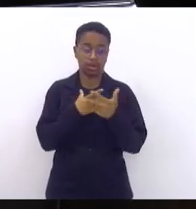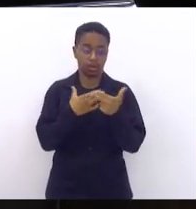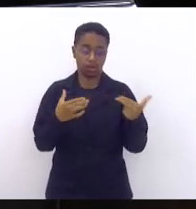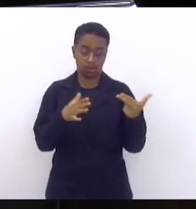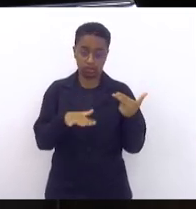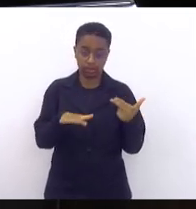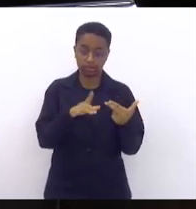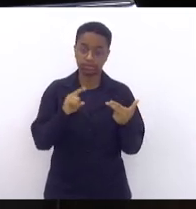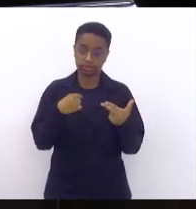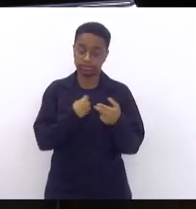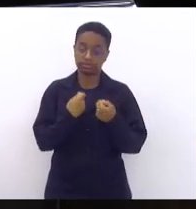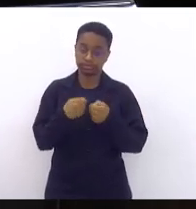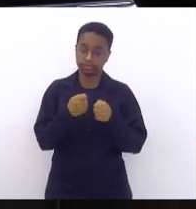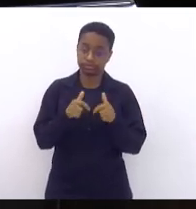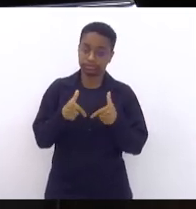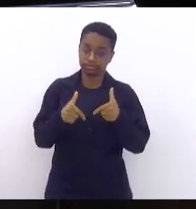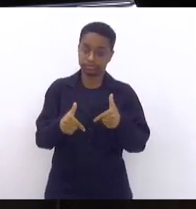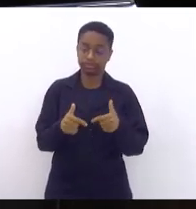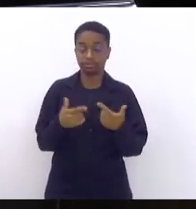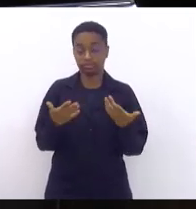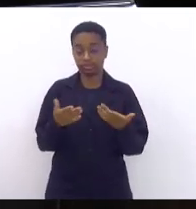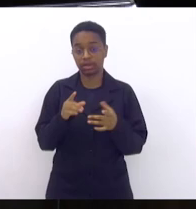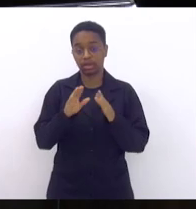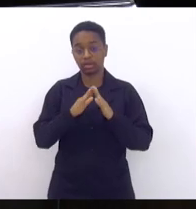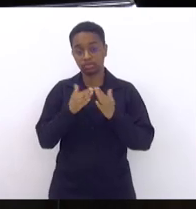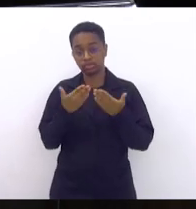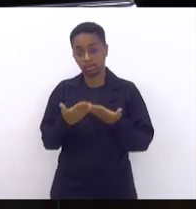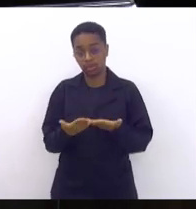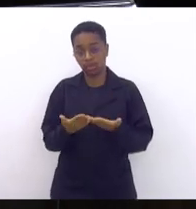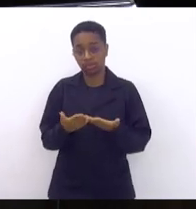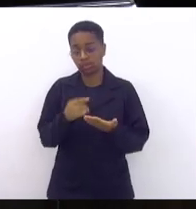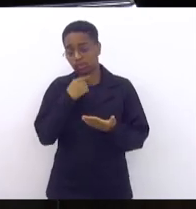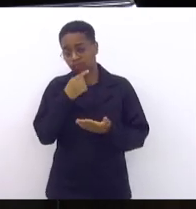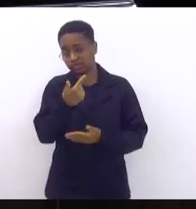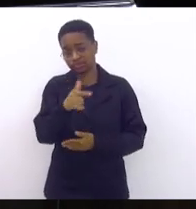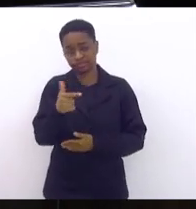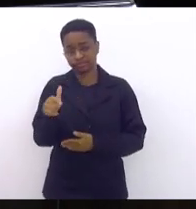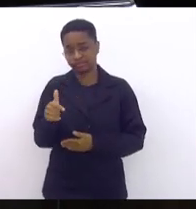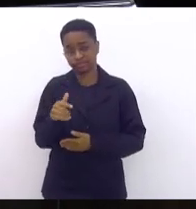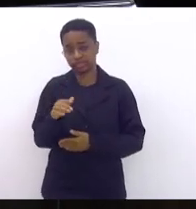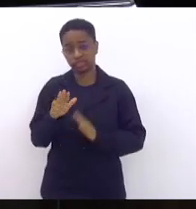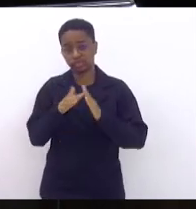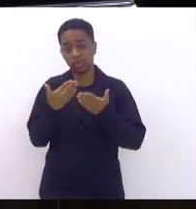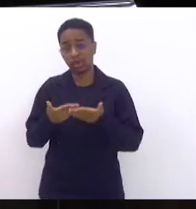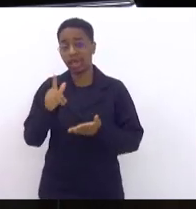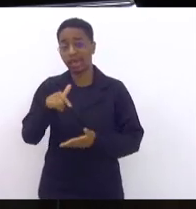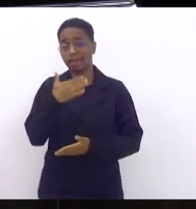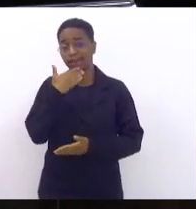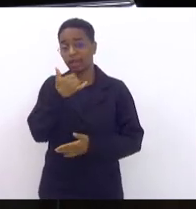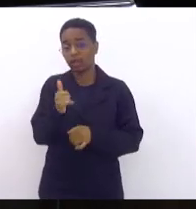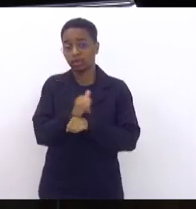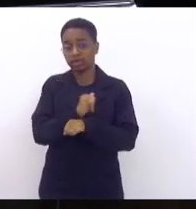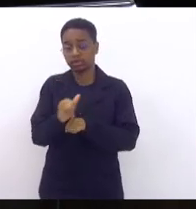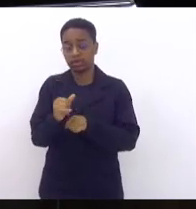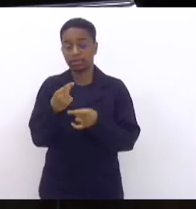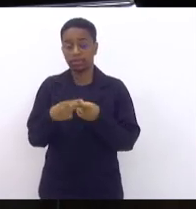entender e aí Sem dúvida nenhuma mas escolas são o melhor caminho porque